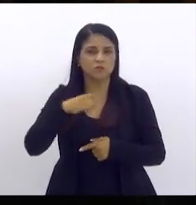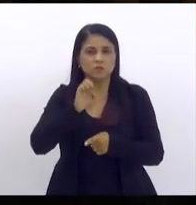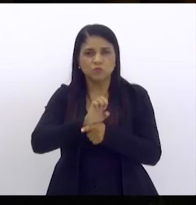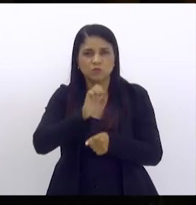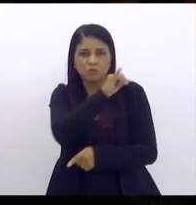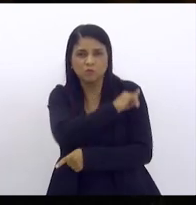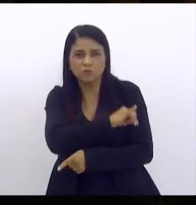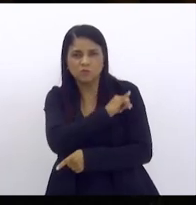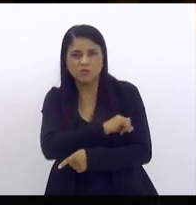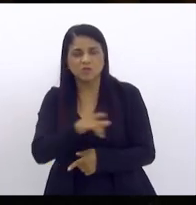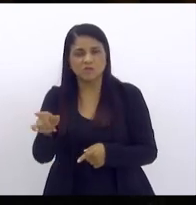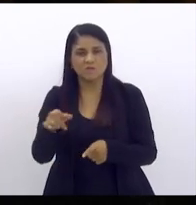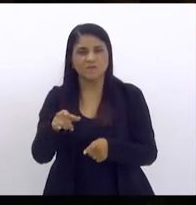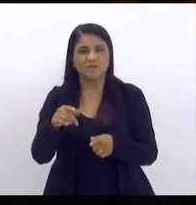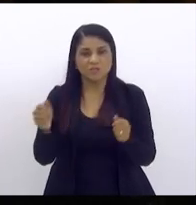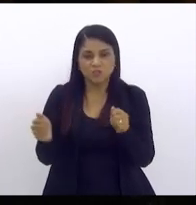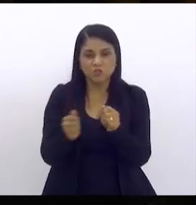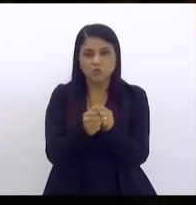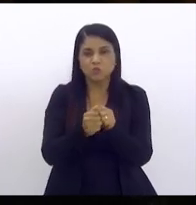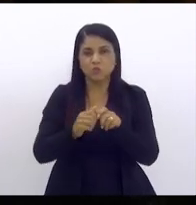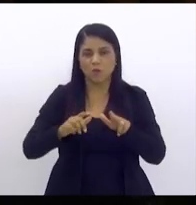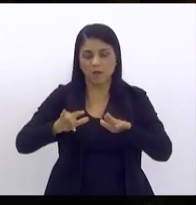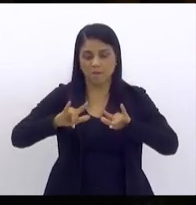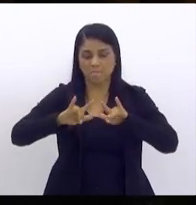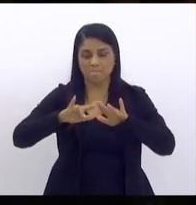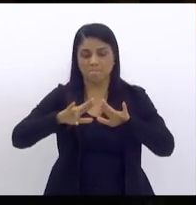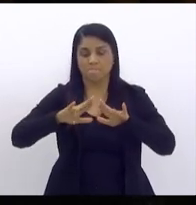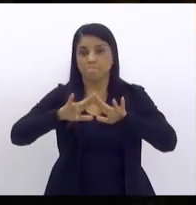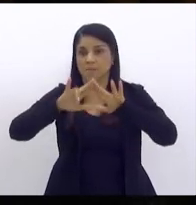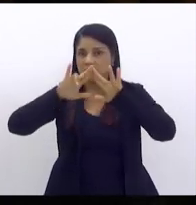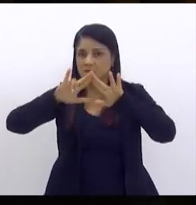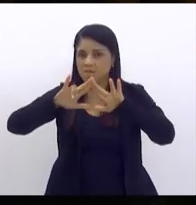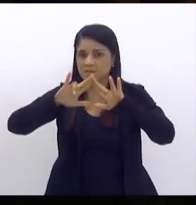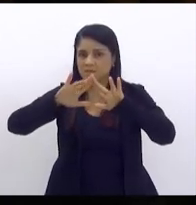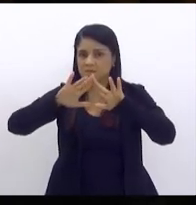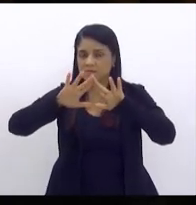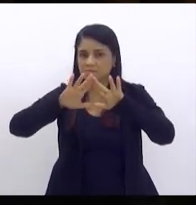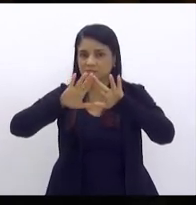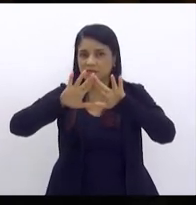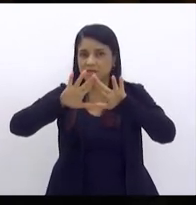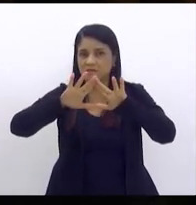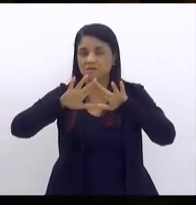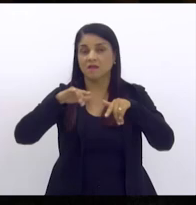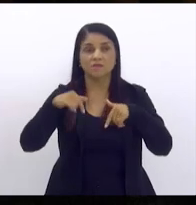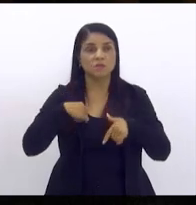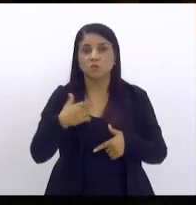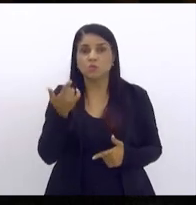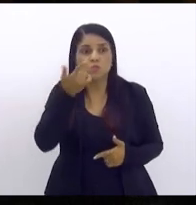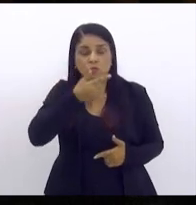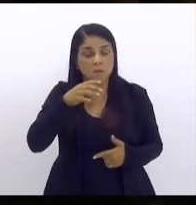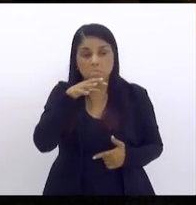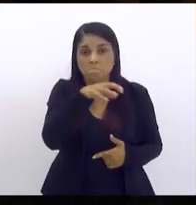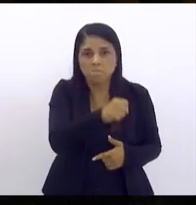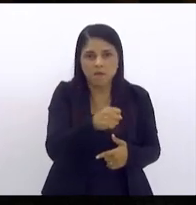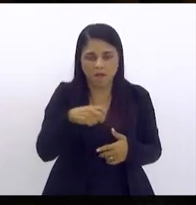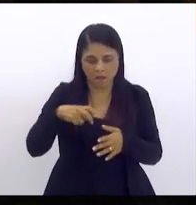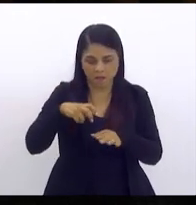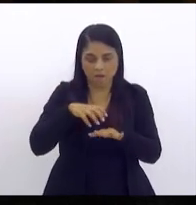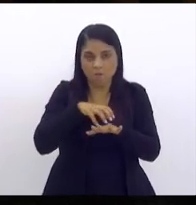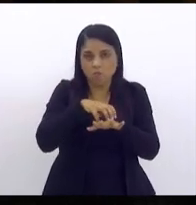Eduardo Paes, que criou agora uma regra. Ninguém consegue pegar passageiros no aeroporto Santos Dumont se